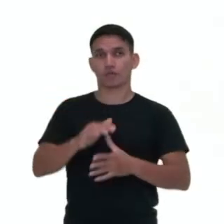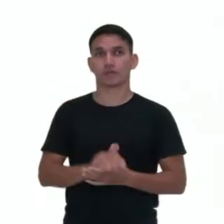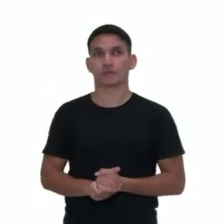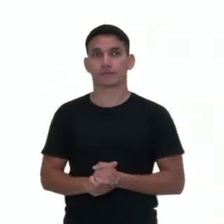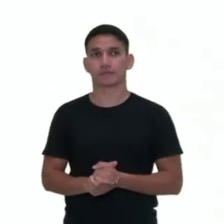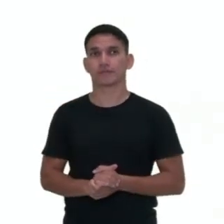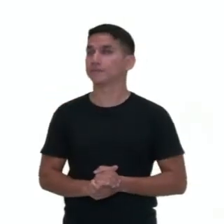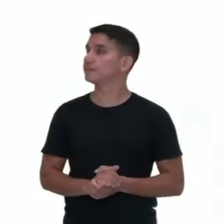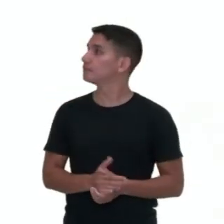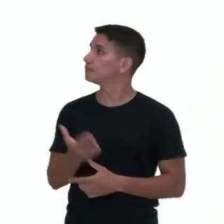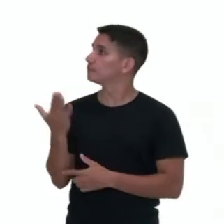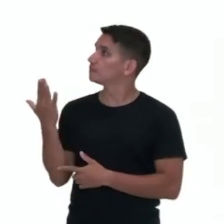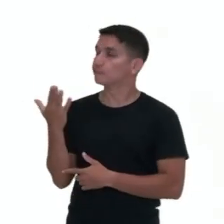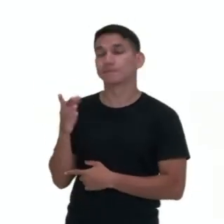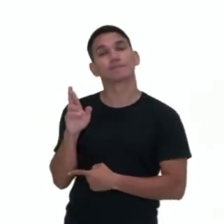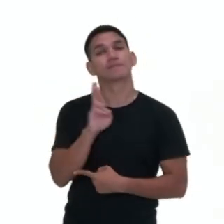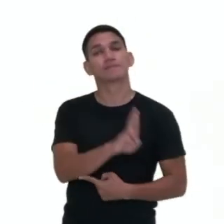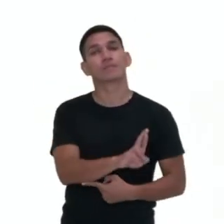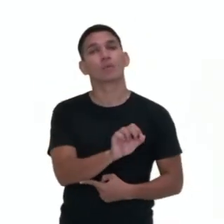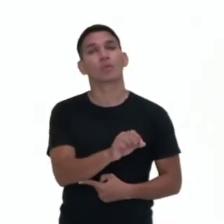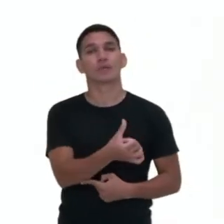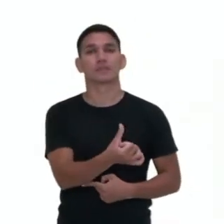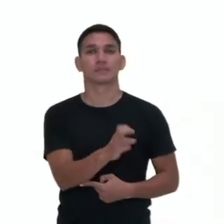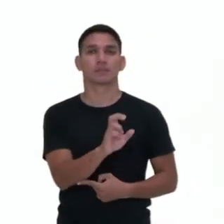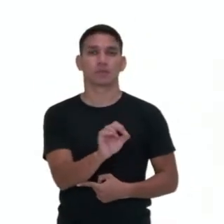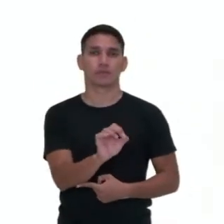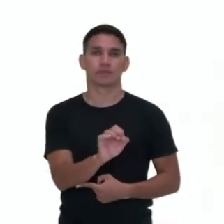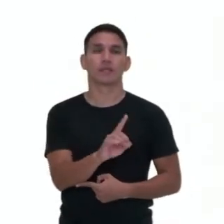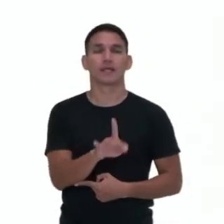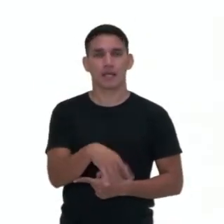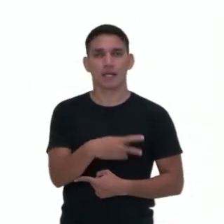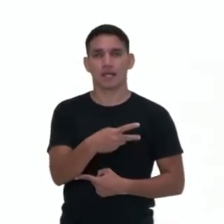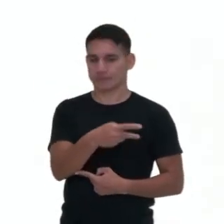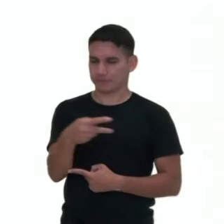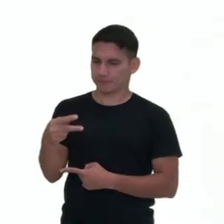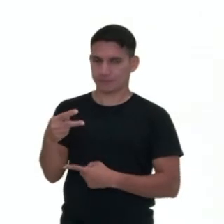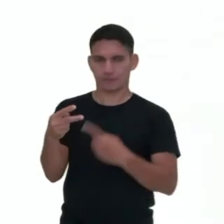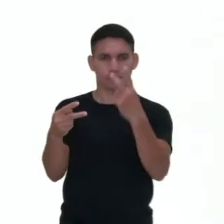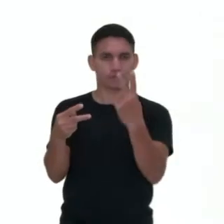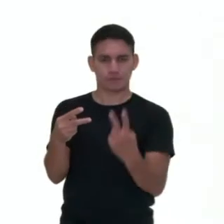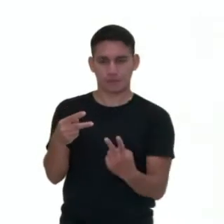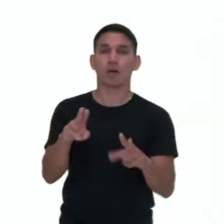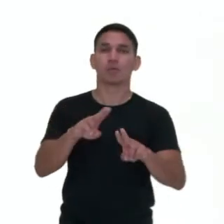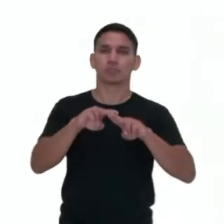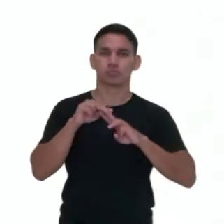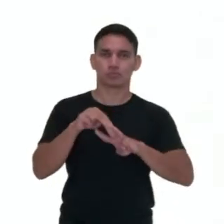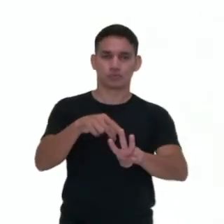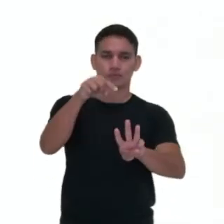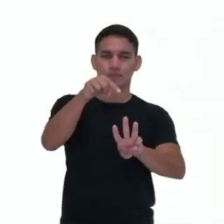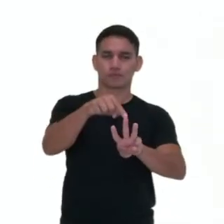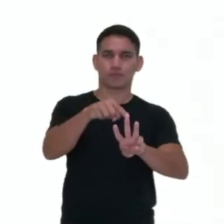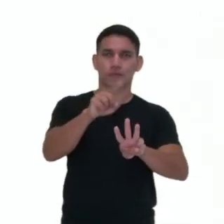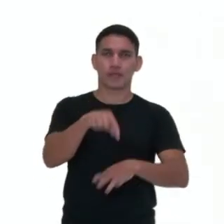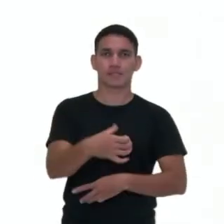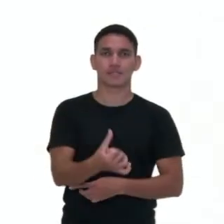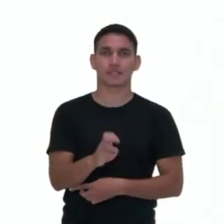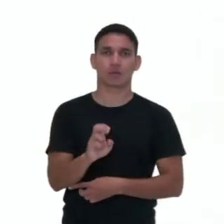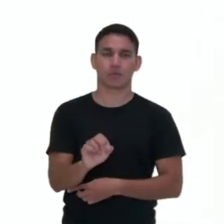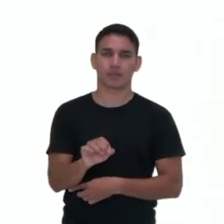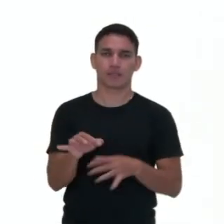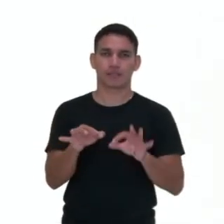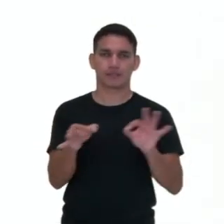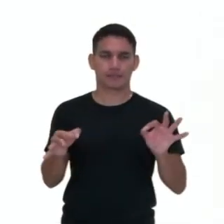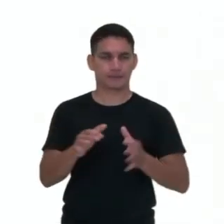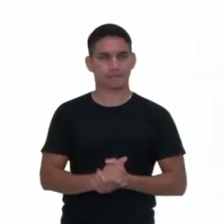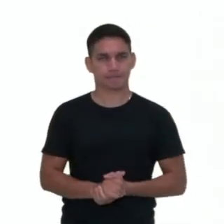de novembro é quanto, pessoal? É a segunda linha e a segunda coluna, portanto, 650 zíperes,